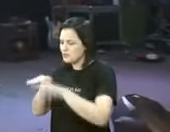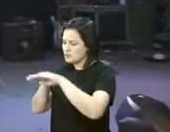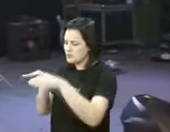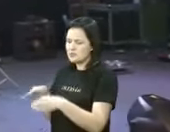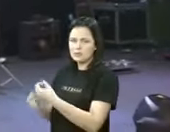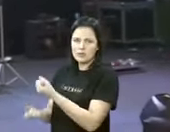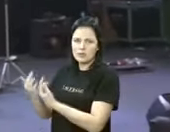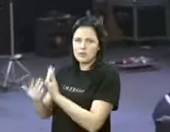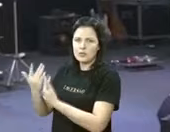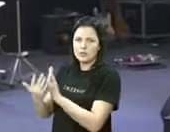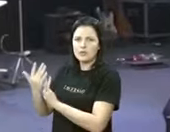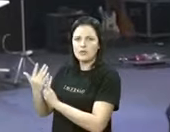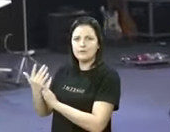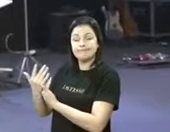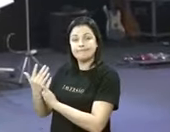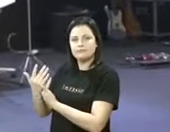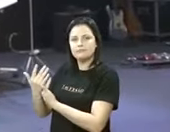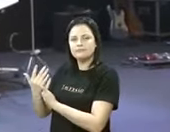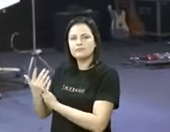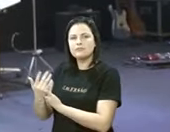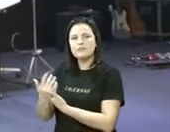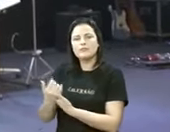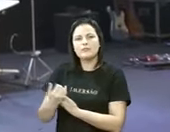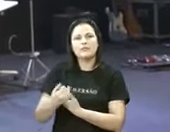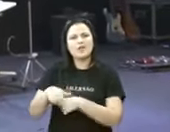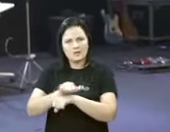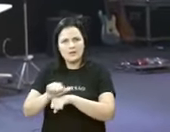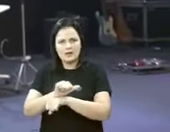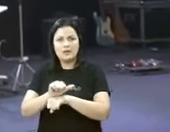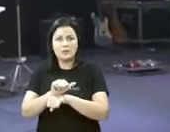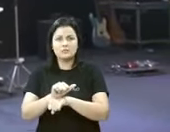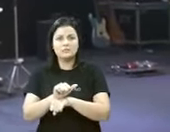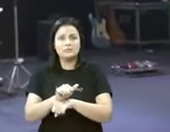O que Deus está pedindo é o que Abraão esperou a vida inteira para ter.